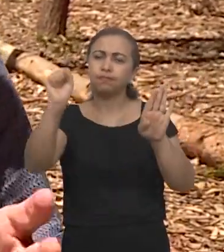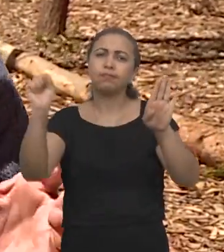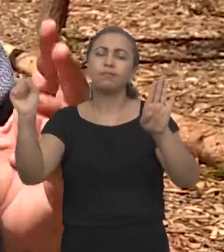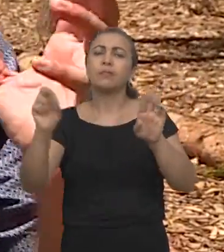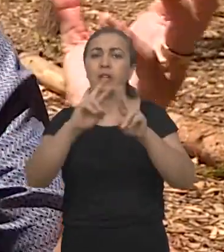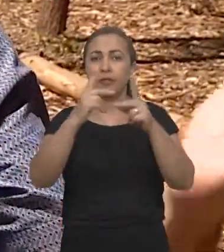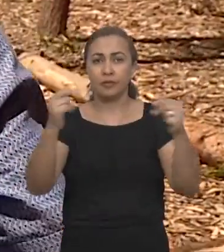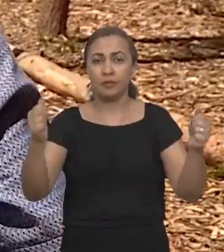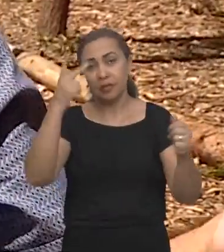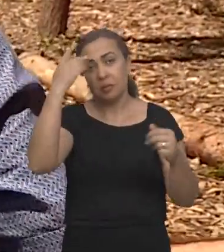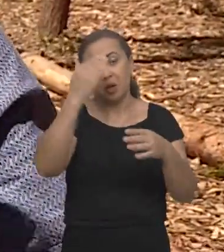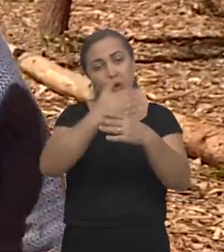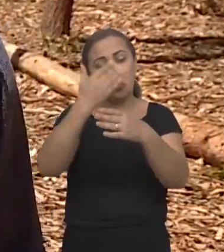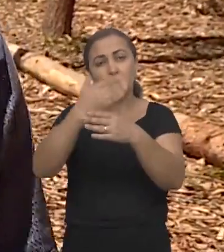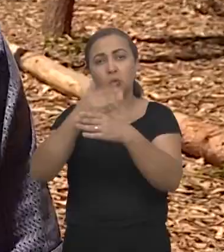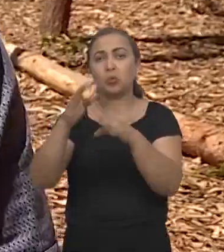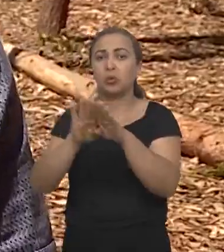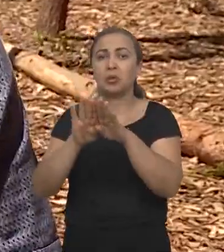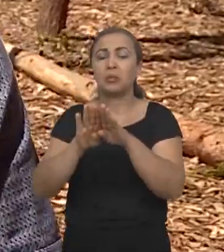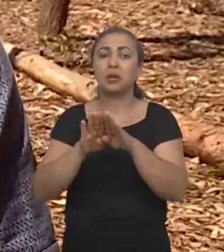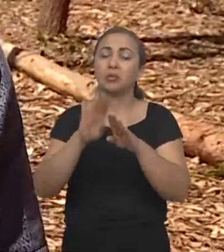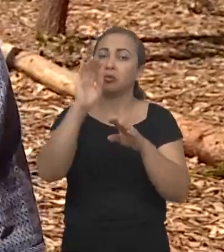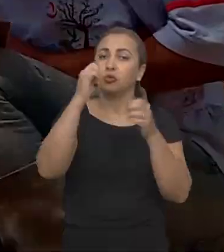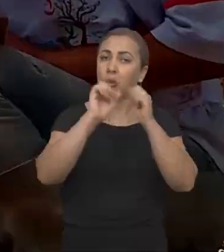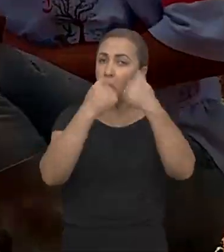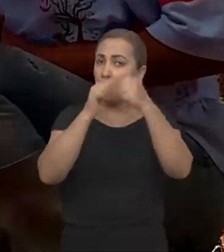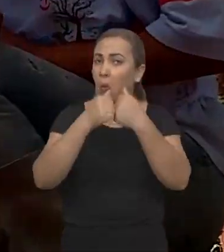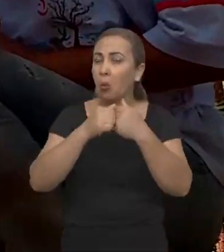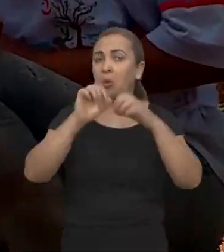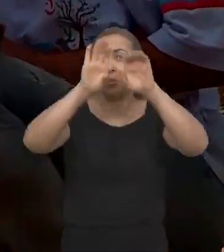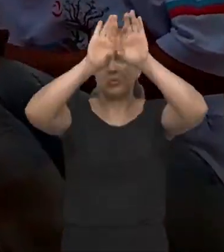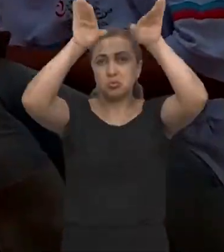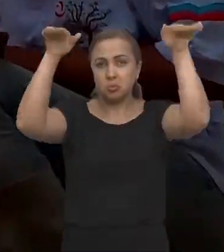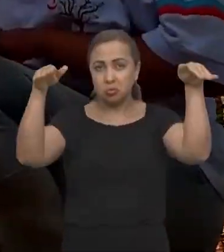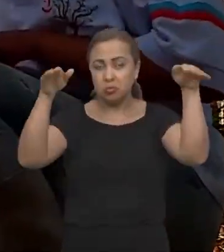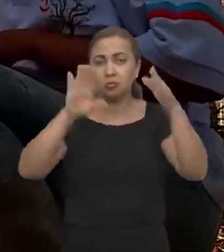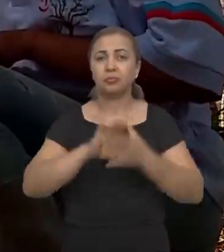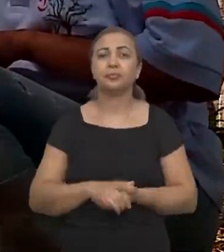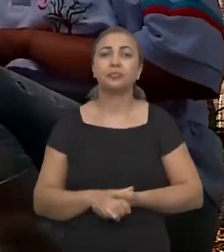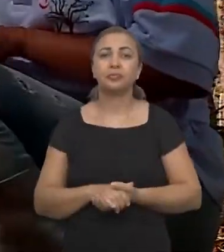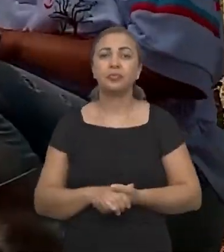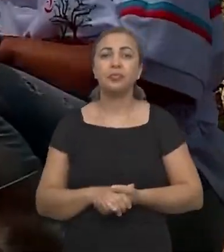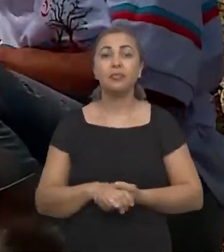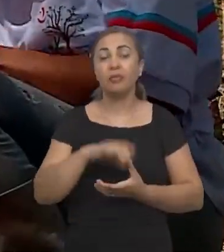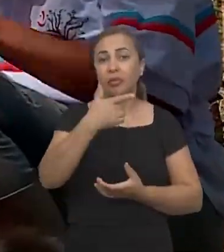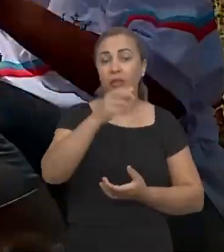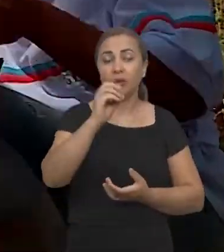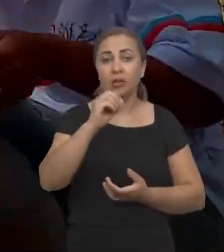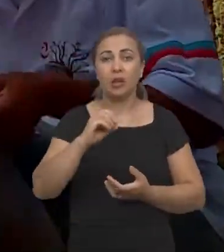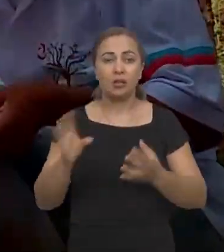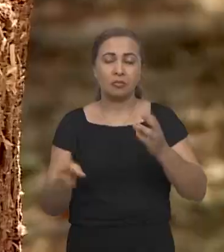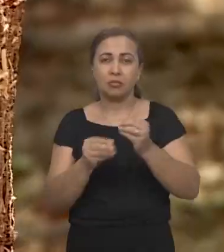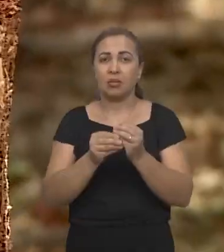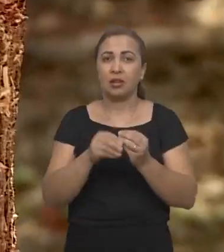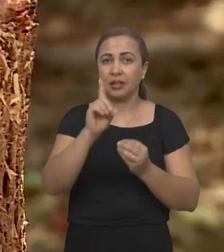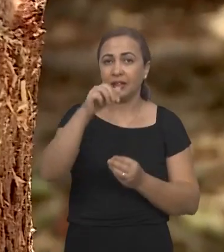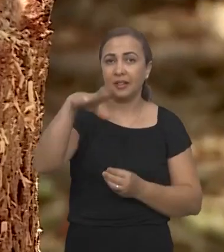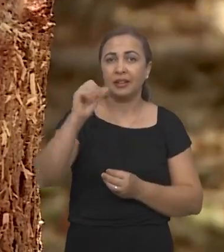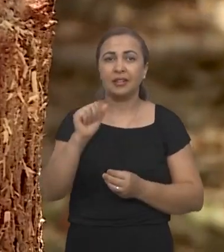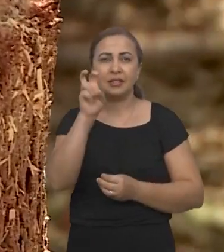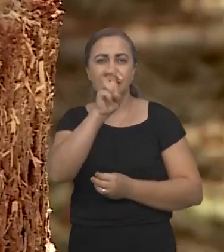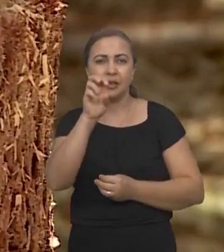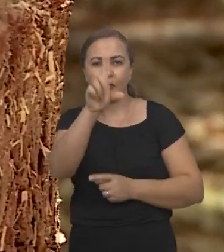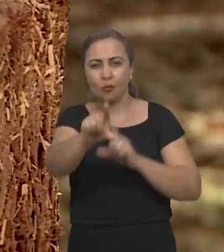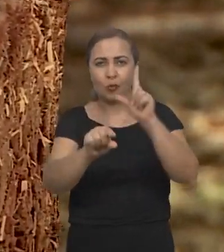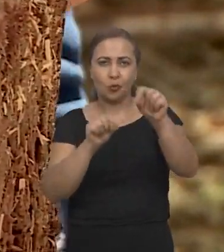usado para construção de paradas de ônibus. Dos 10 materiais genéticos implantados na área, 5